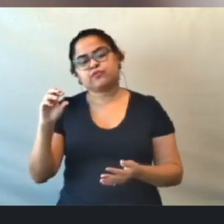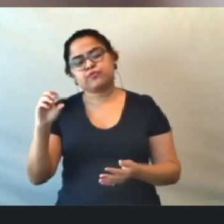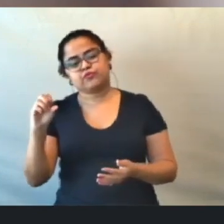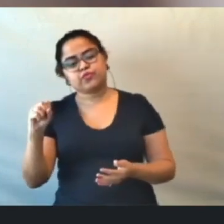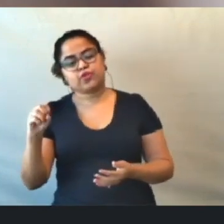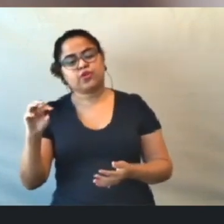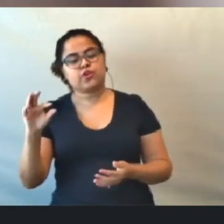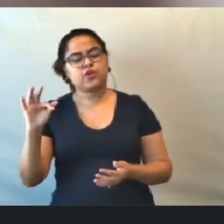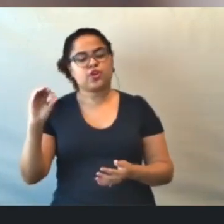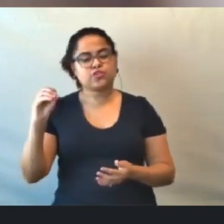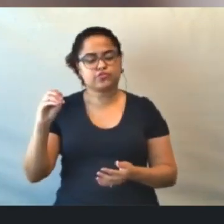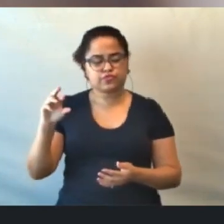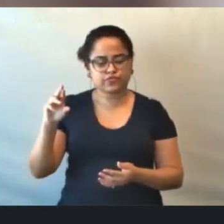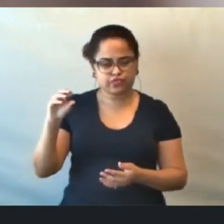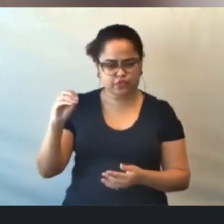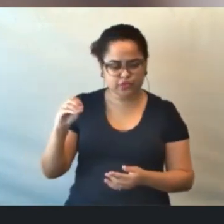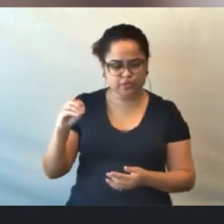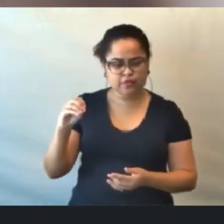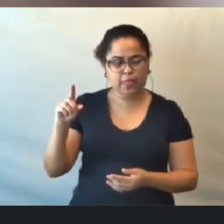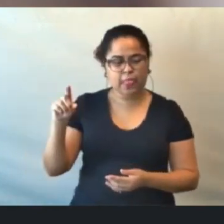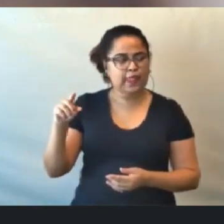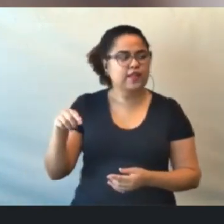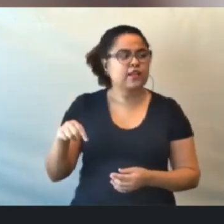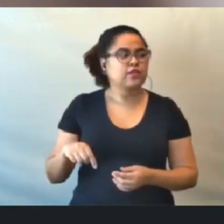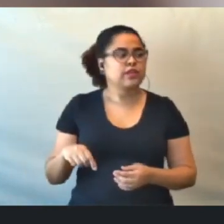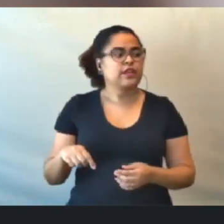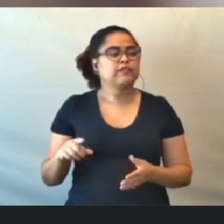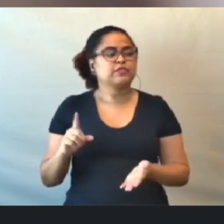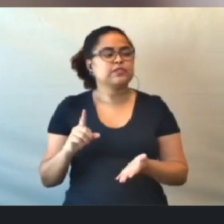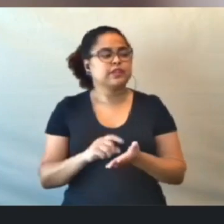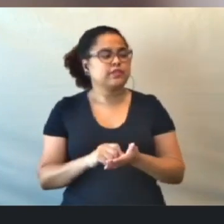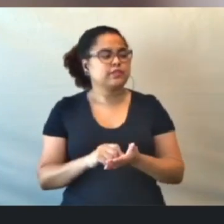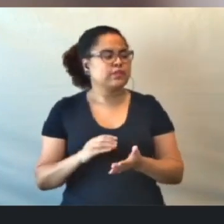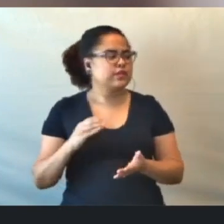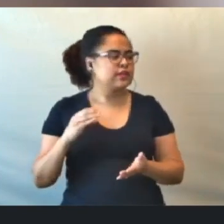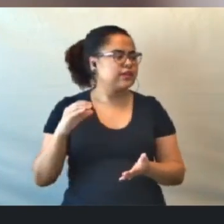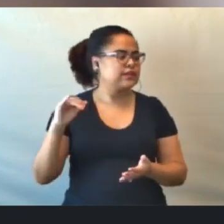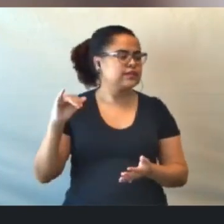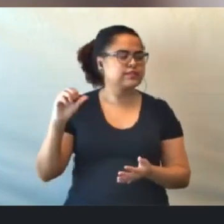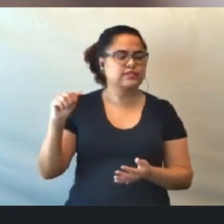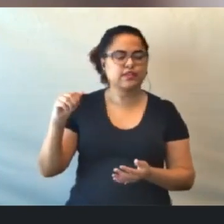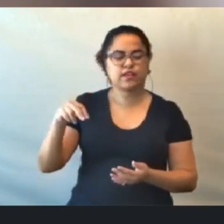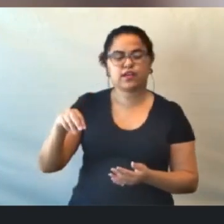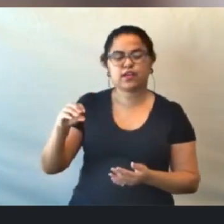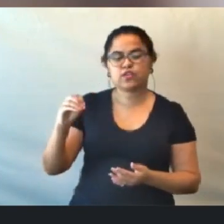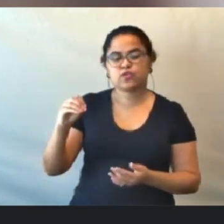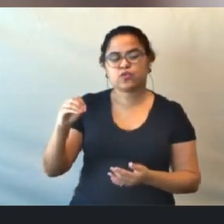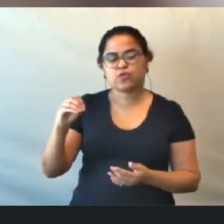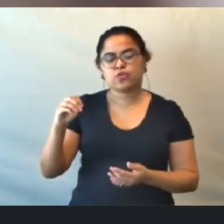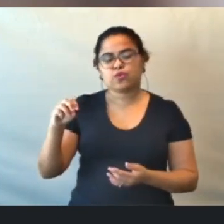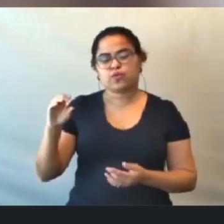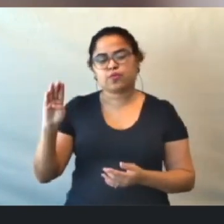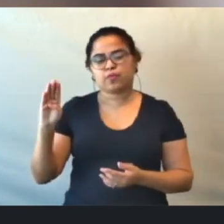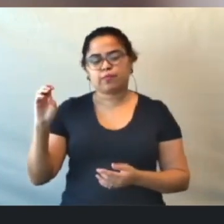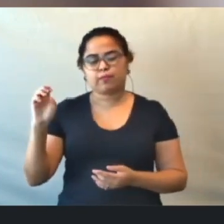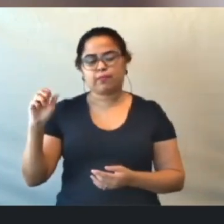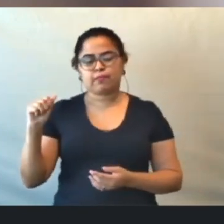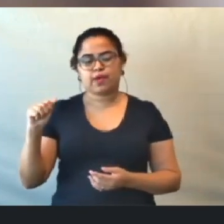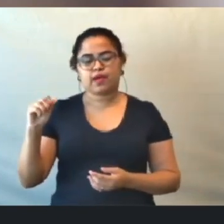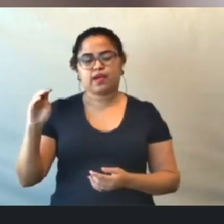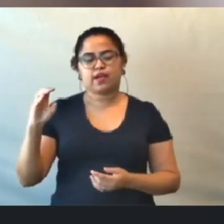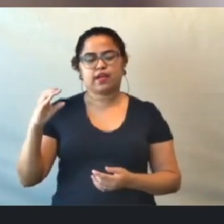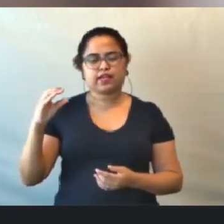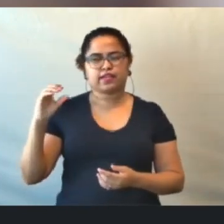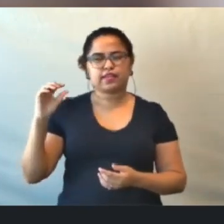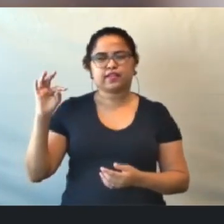com isso, você reduz a cianobactéria. Então, para água, funciona. É um tratamento... indicado, é um